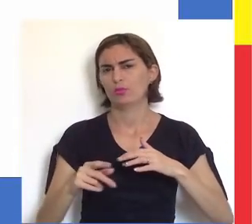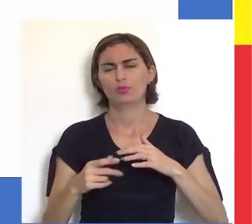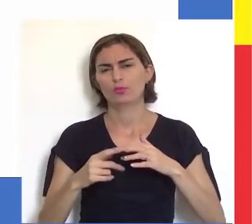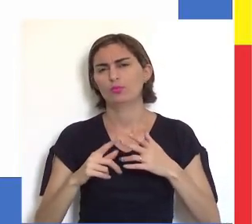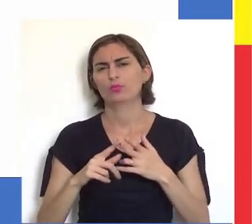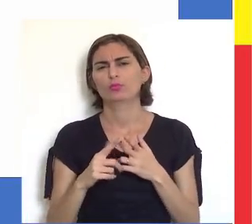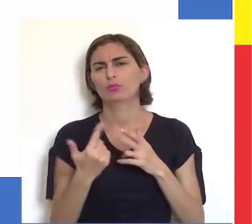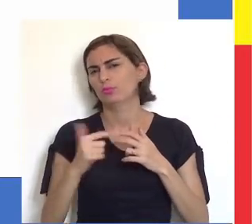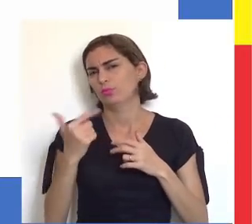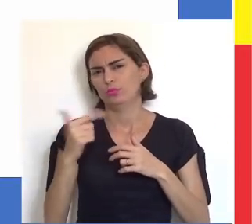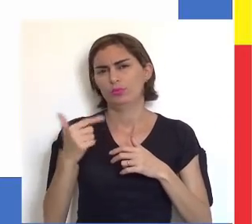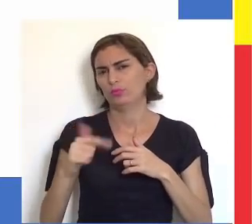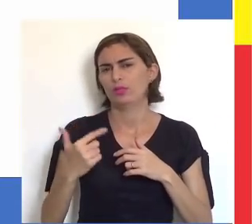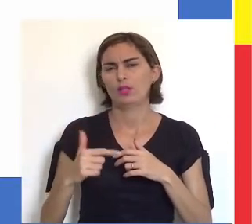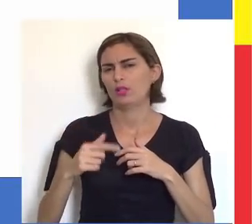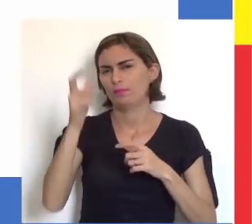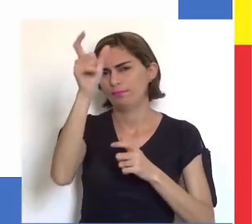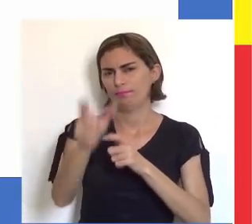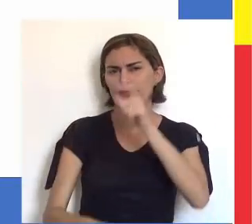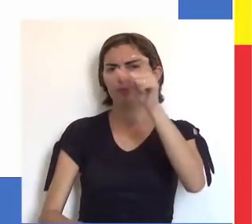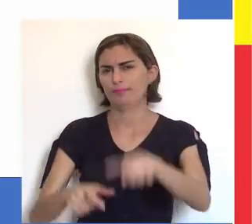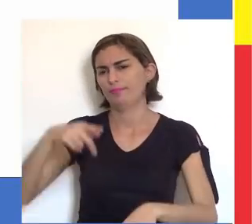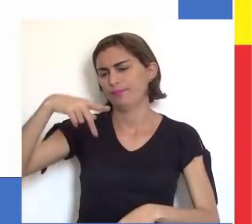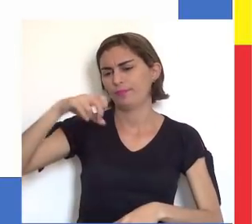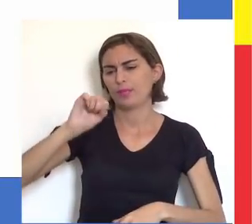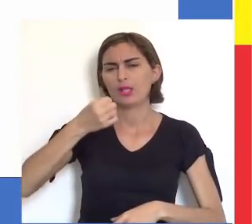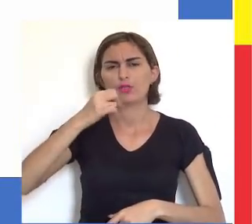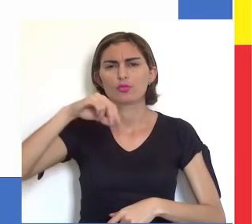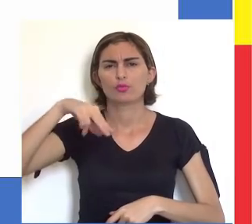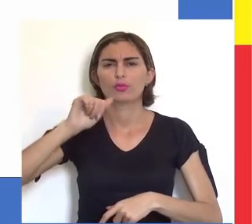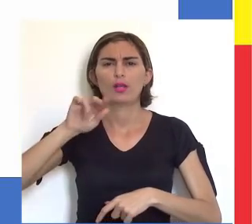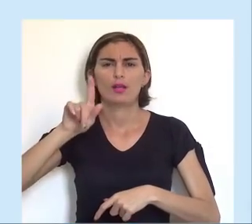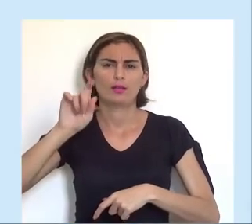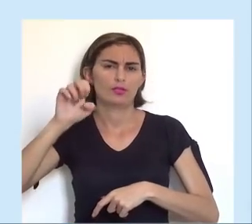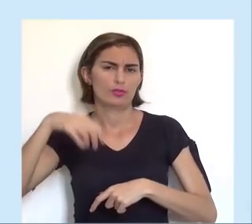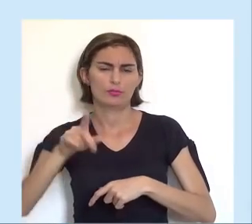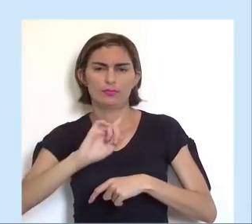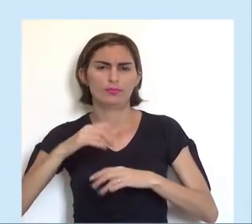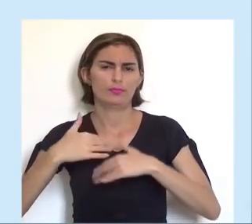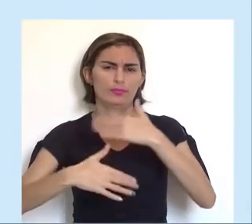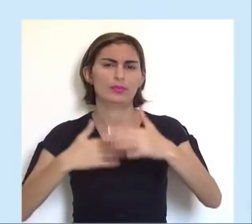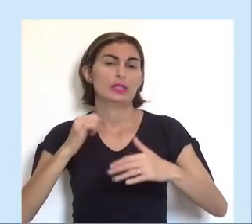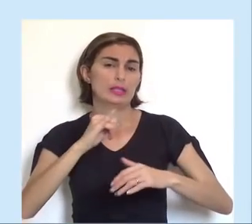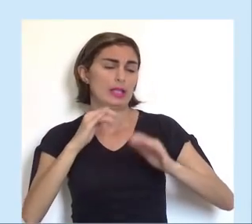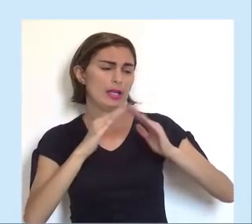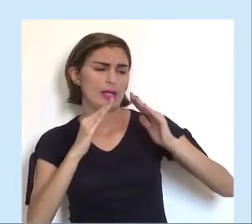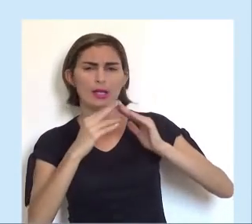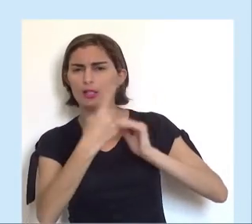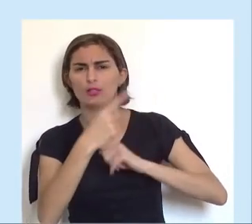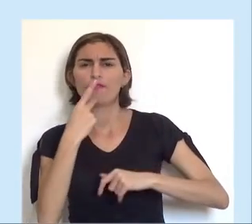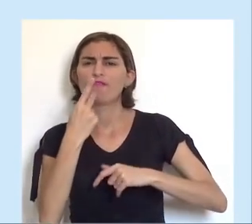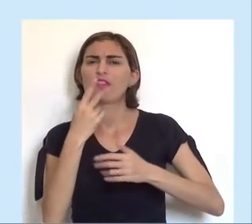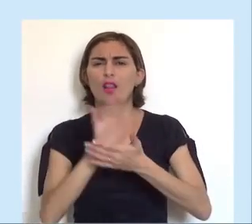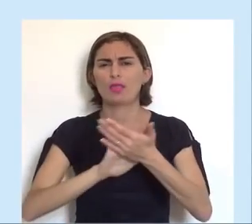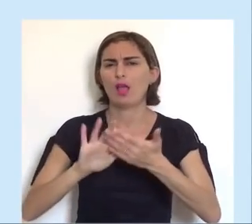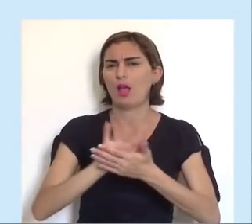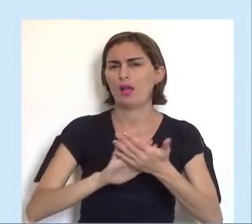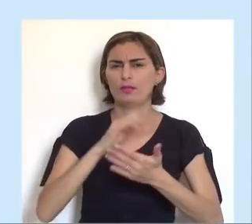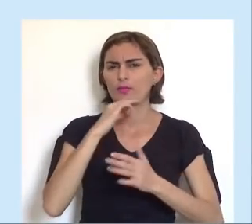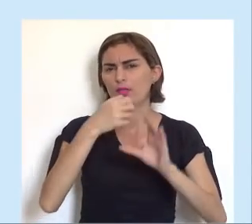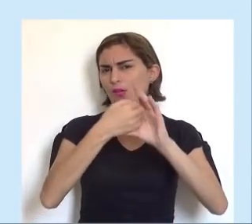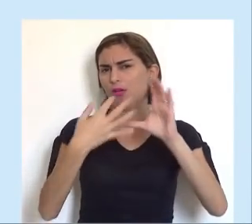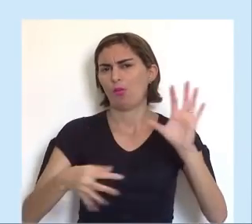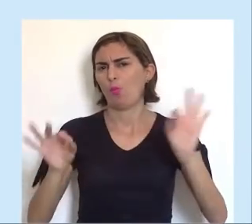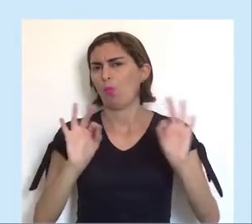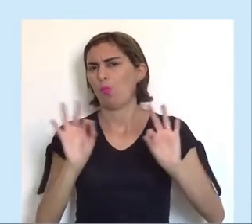personificados, não são personagens de um enredo. Ou seja, se a casa ela não fala, ela não vai ser